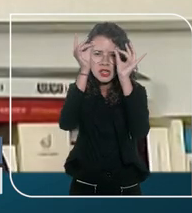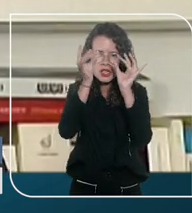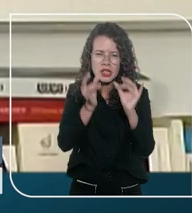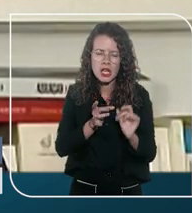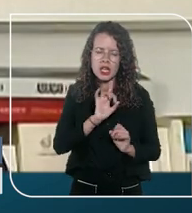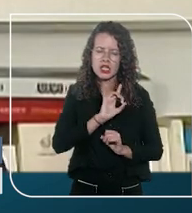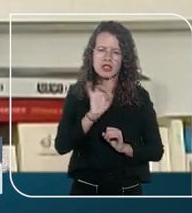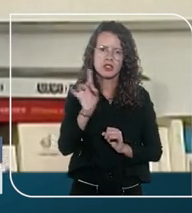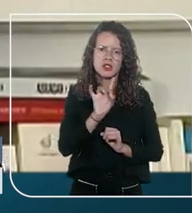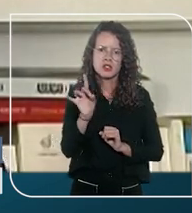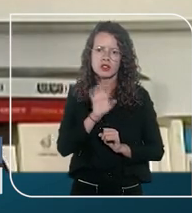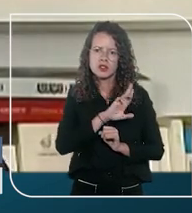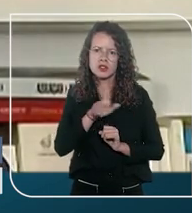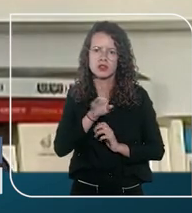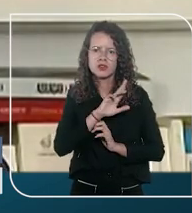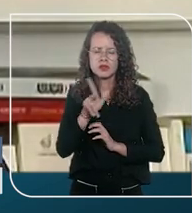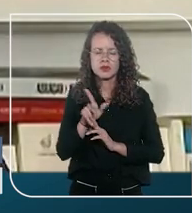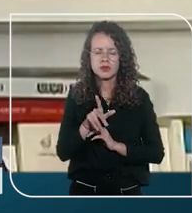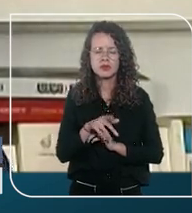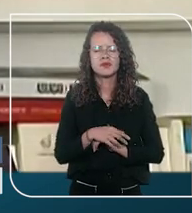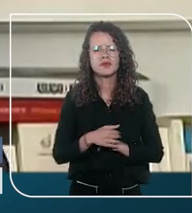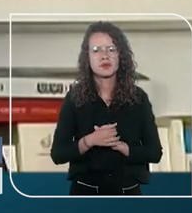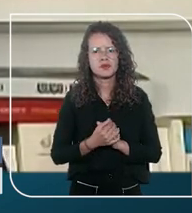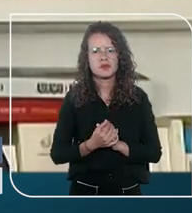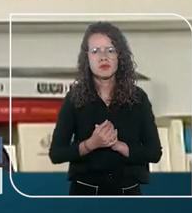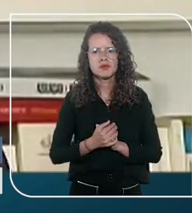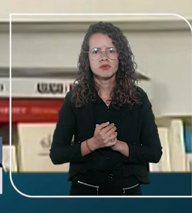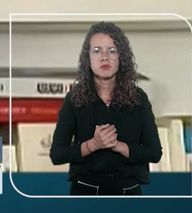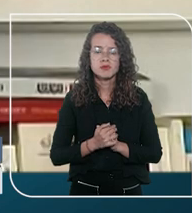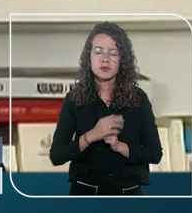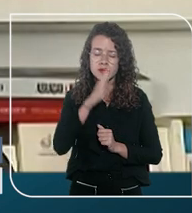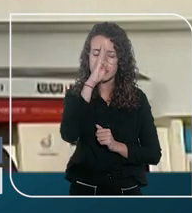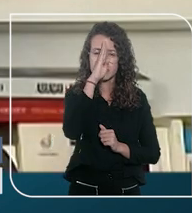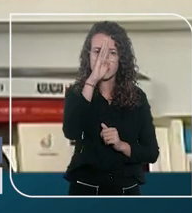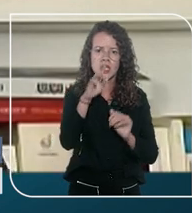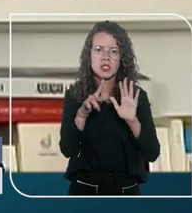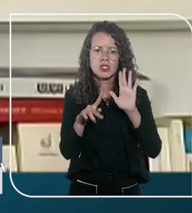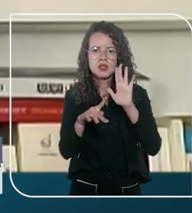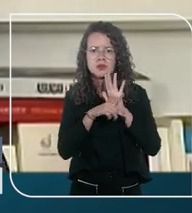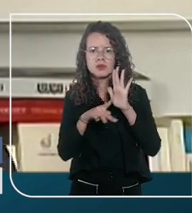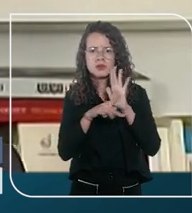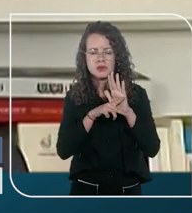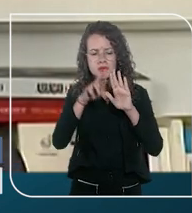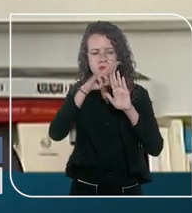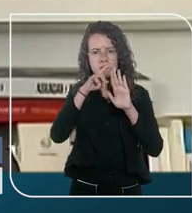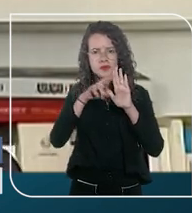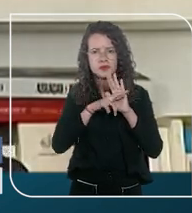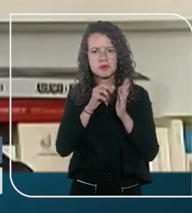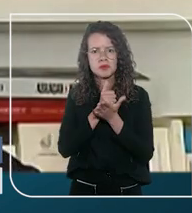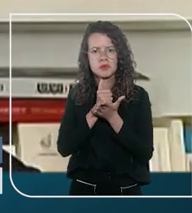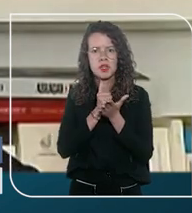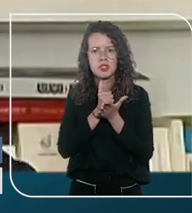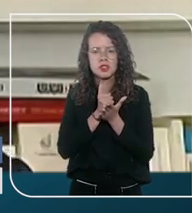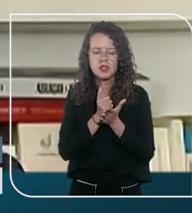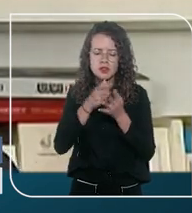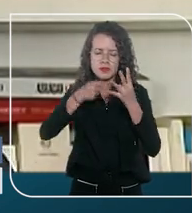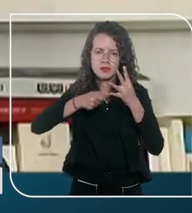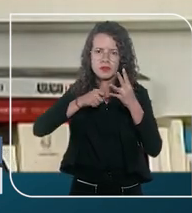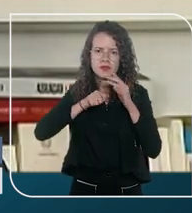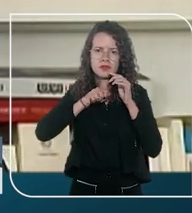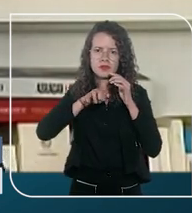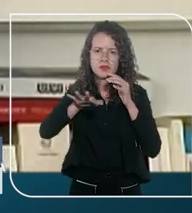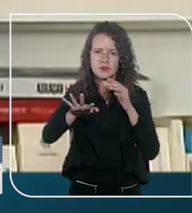aprofundada, é de uma cognição restrita. E que tem como princípio, como regra básica, uniformizar a